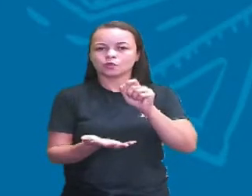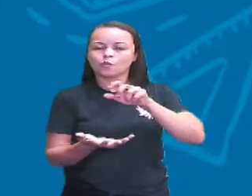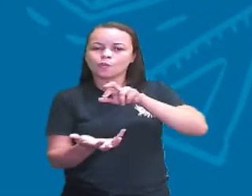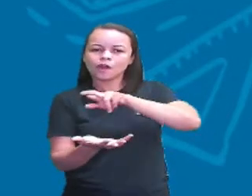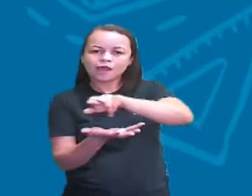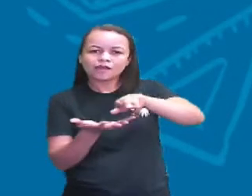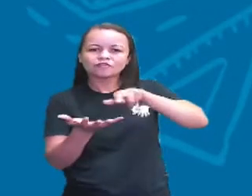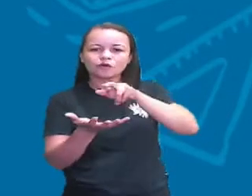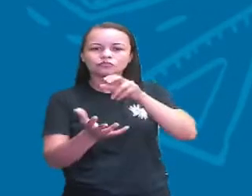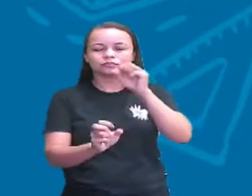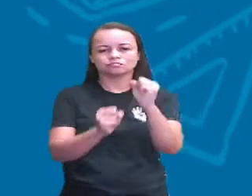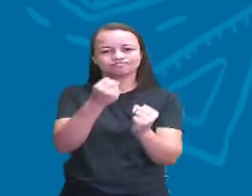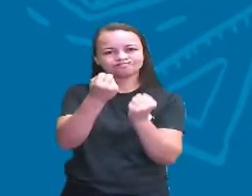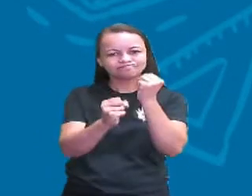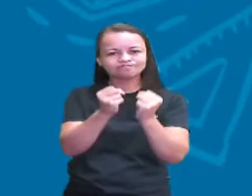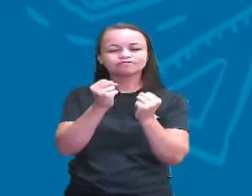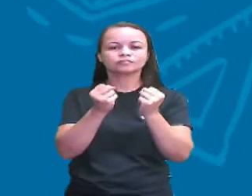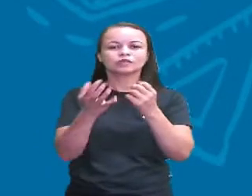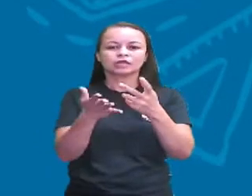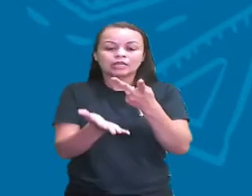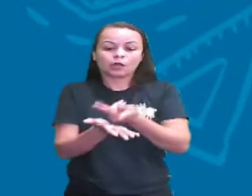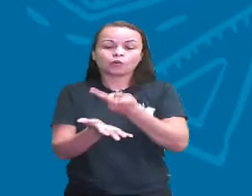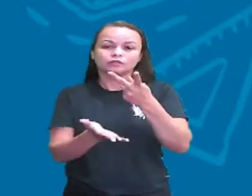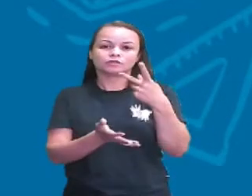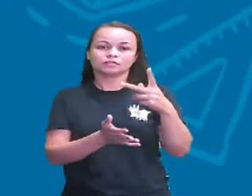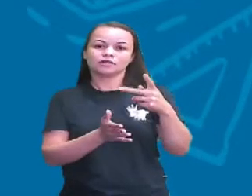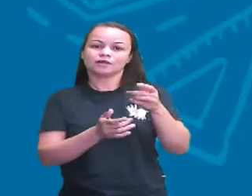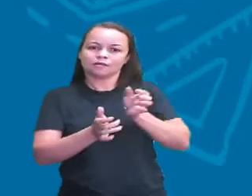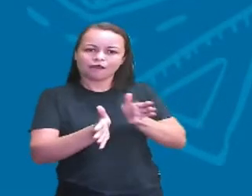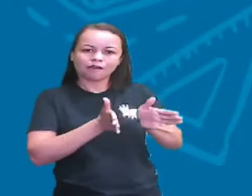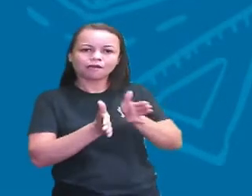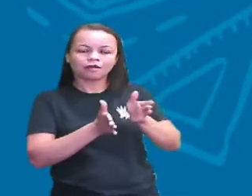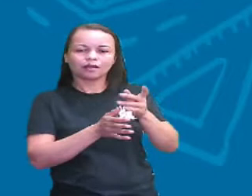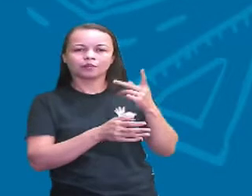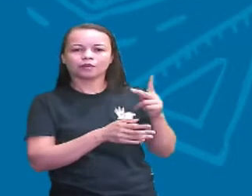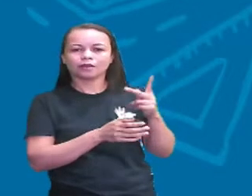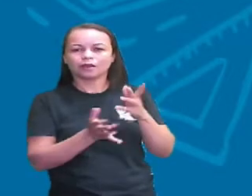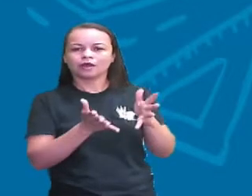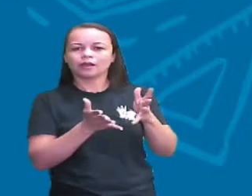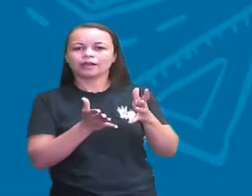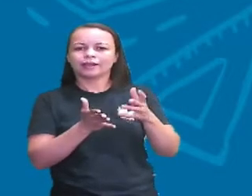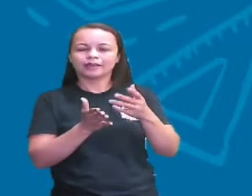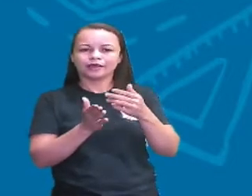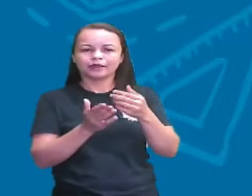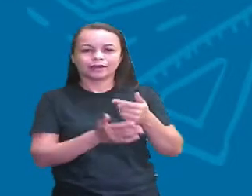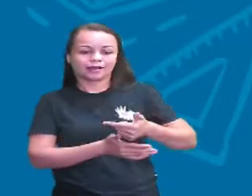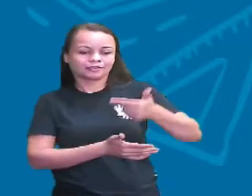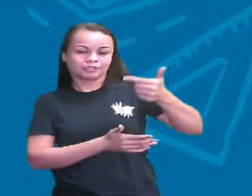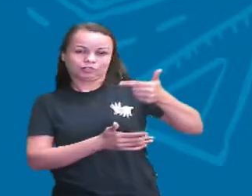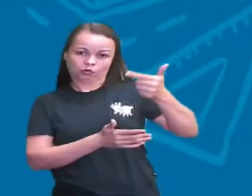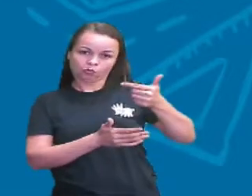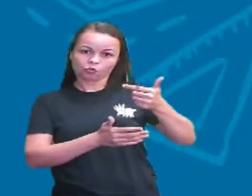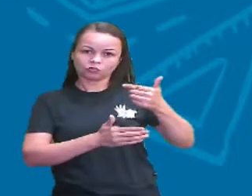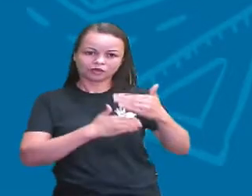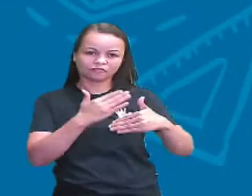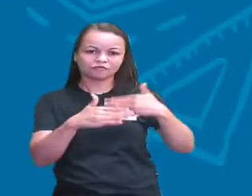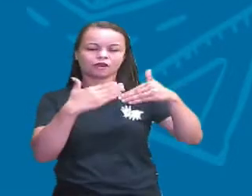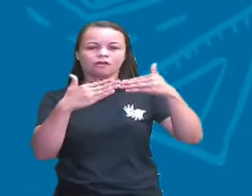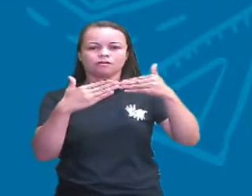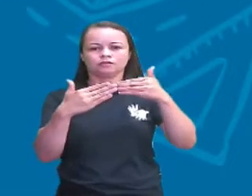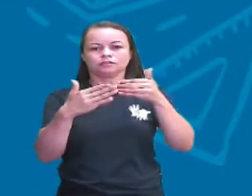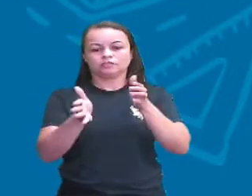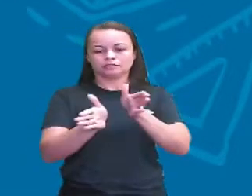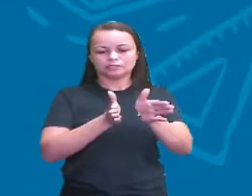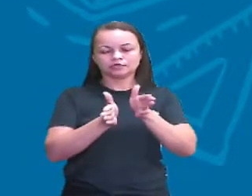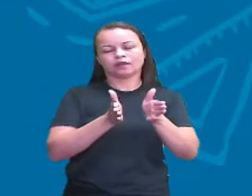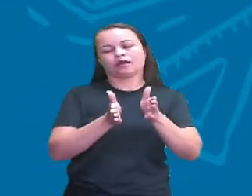Mas a Revolução Industrial que estava acontecendo naquela época é a segunda fase da Revolução Industrial, tá?